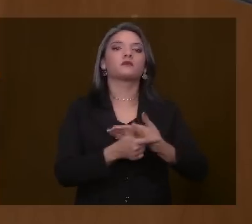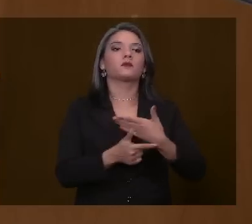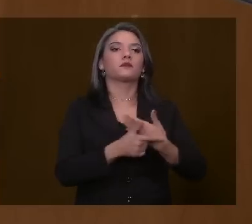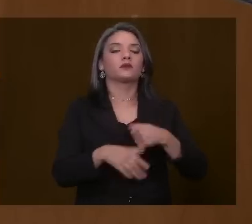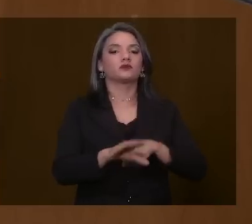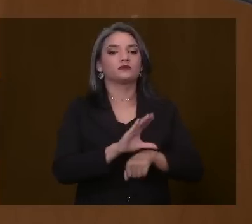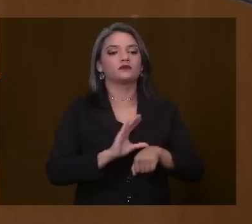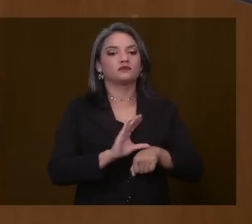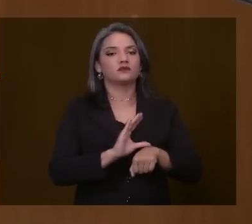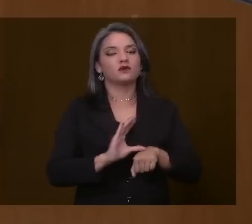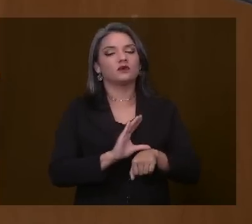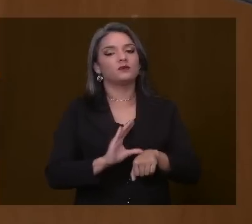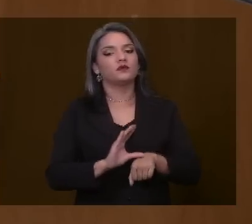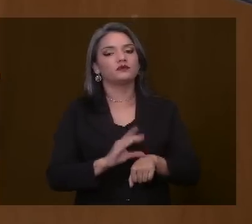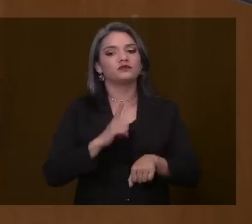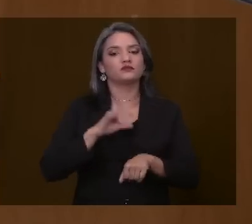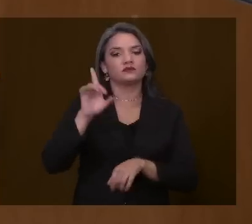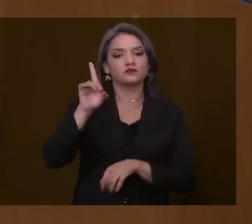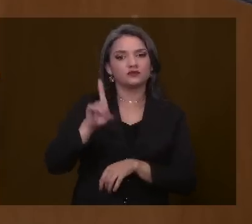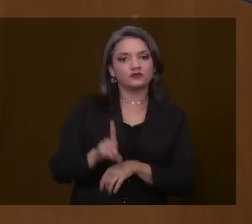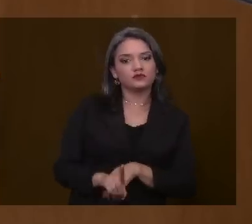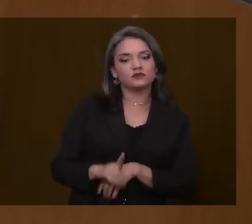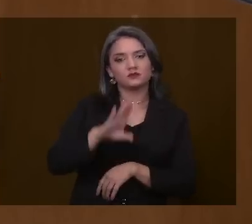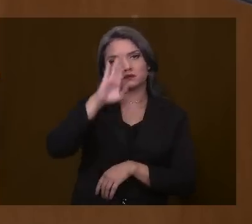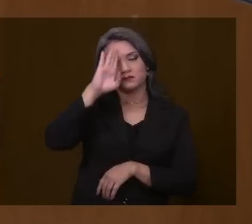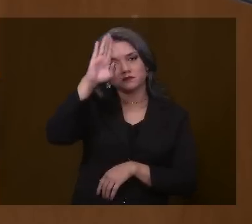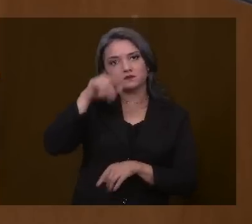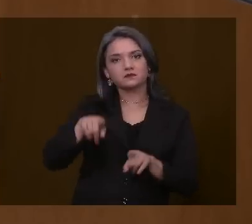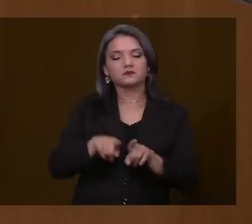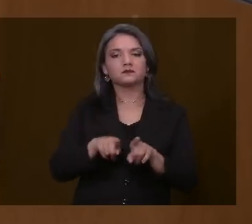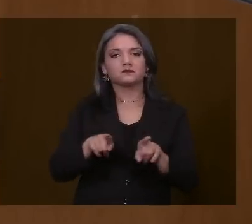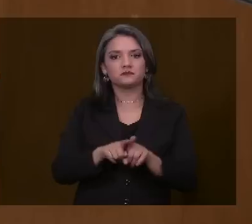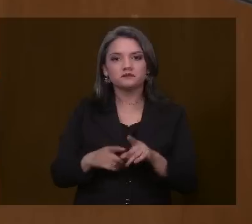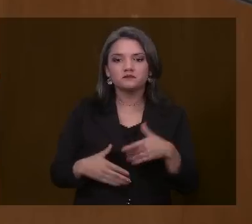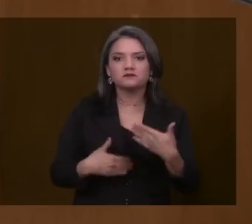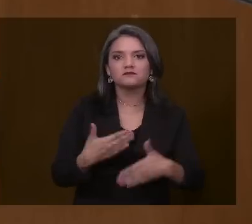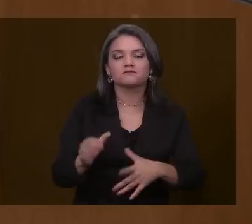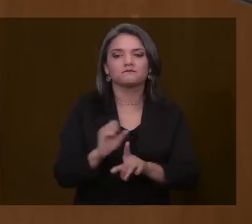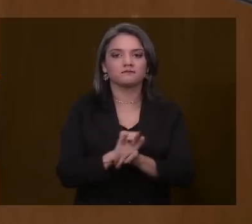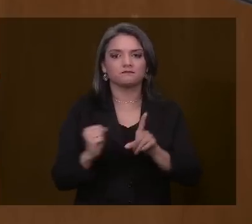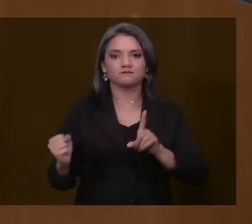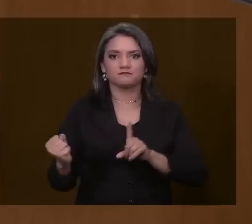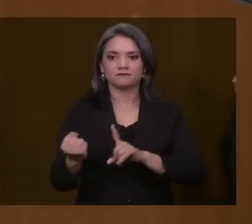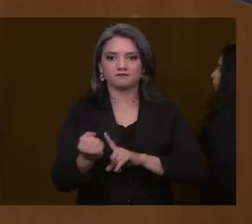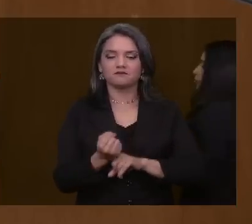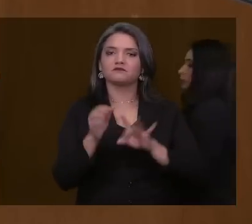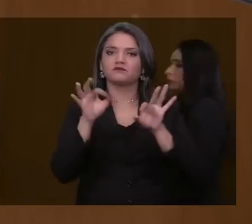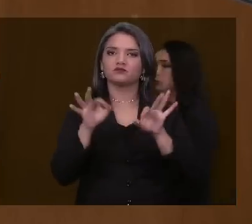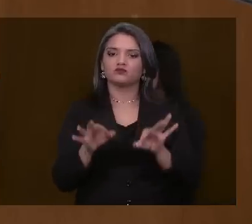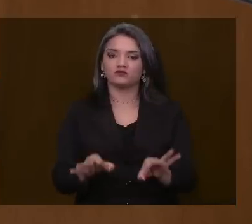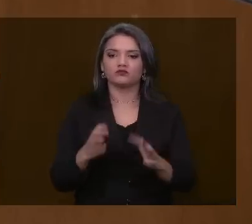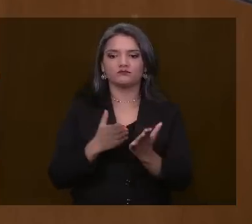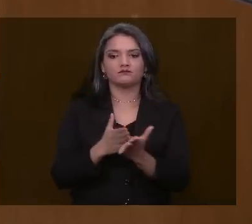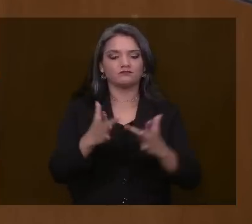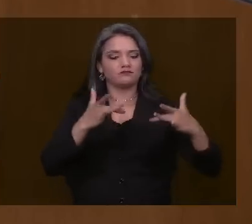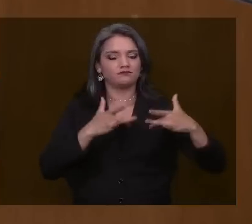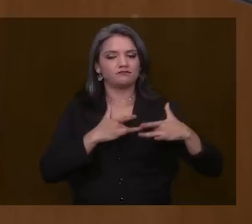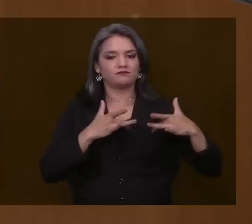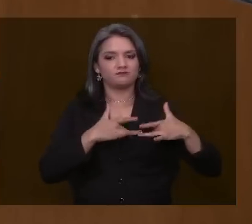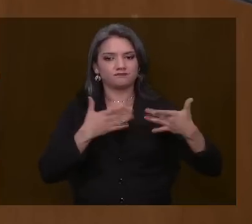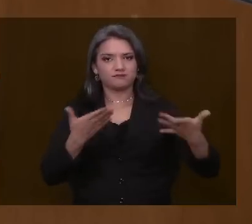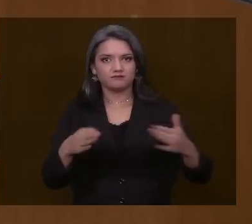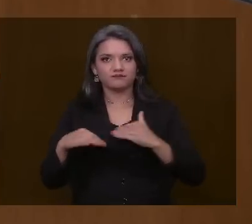na realização de direitos fundamentais e na construção de uma sociedade mais justa, solidária